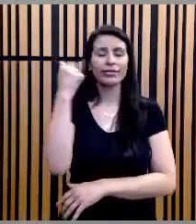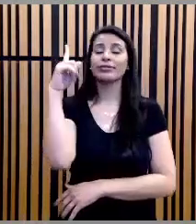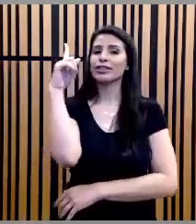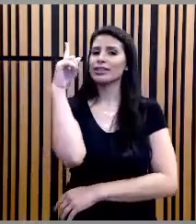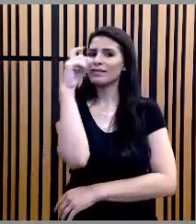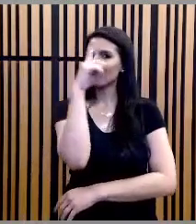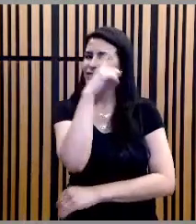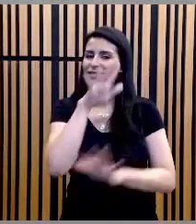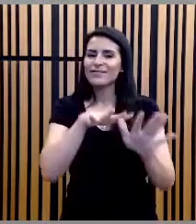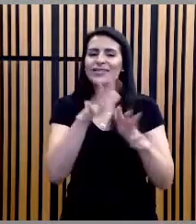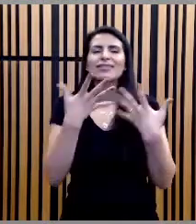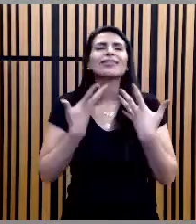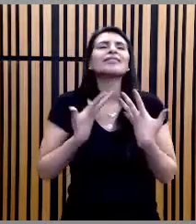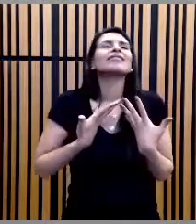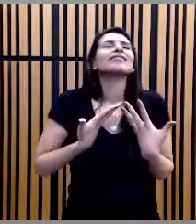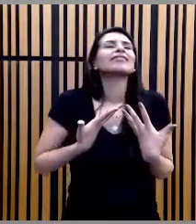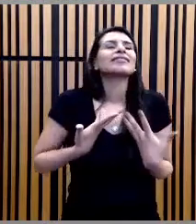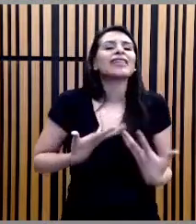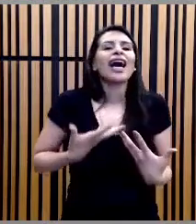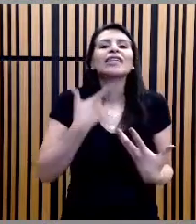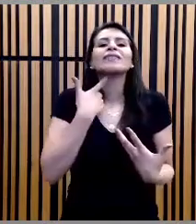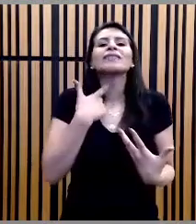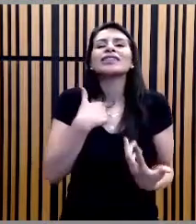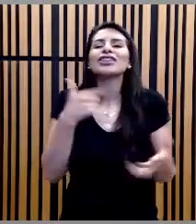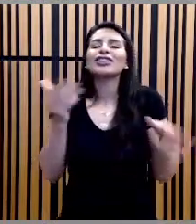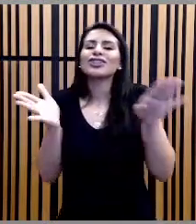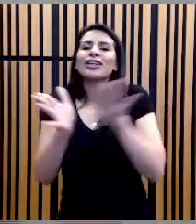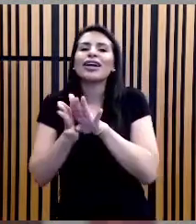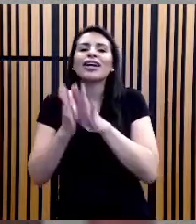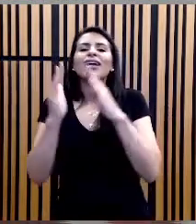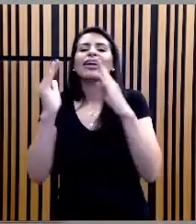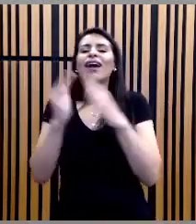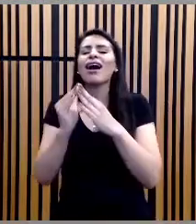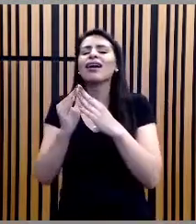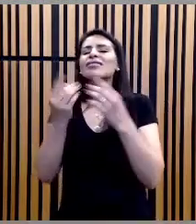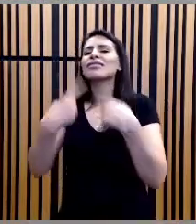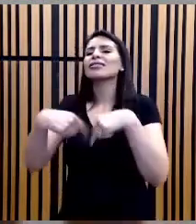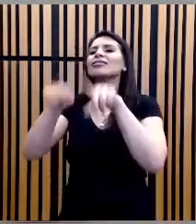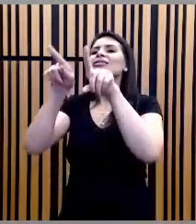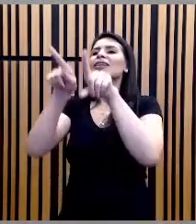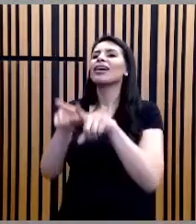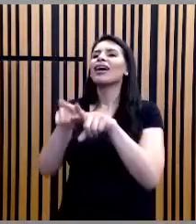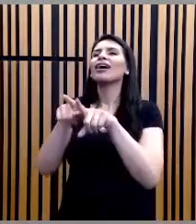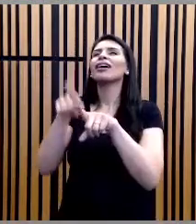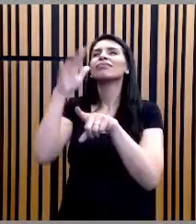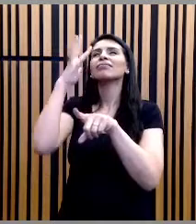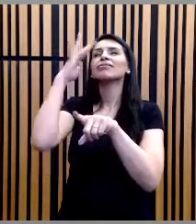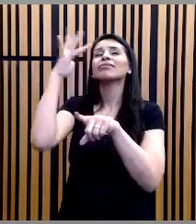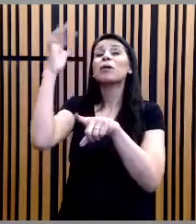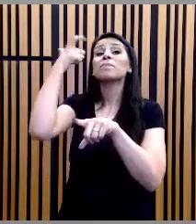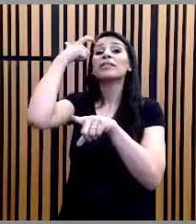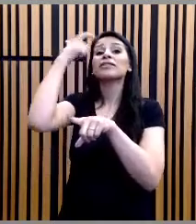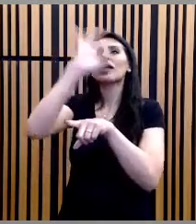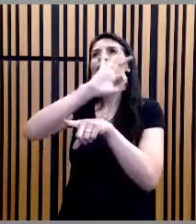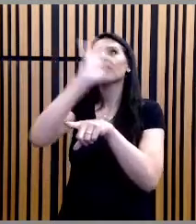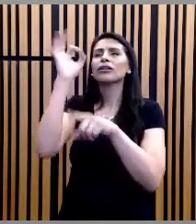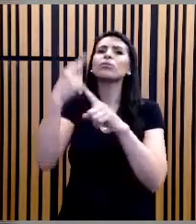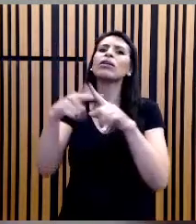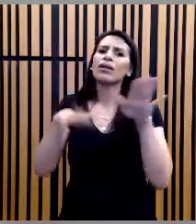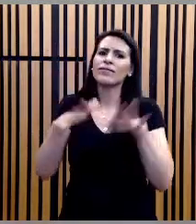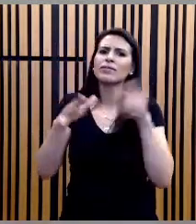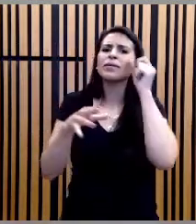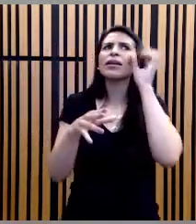super cansado, a gente gostaria de chegar em casa e colocar a perna para cima, ou não pensar em nada, porque às vezes o trabalho durante o